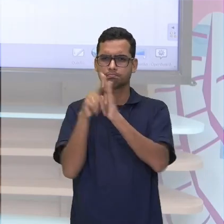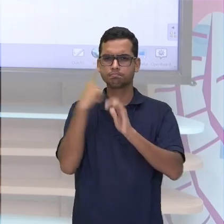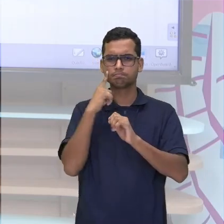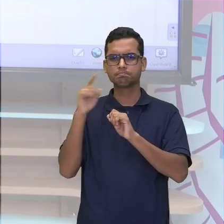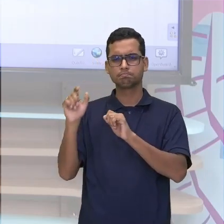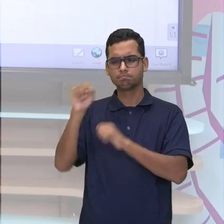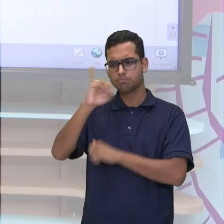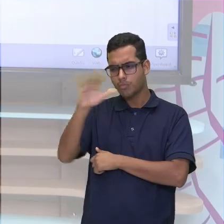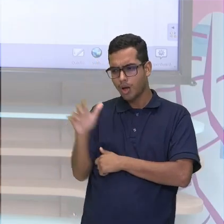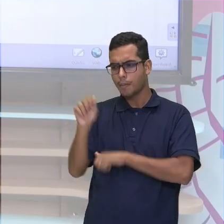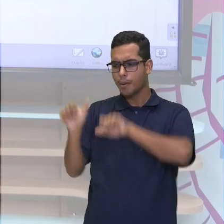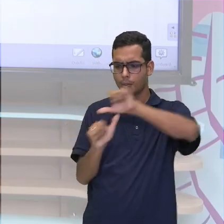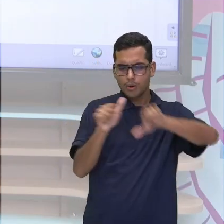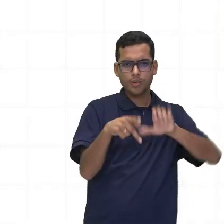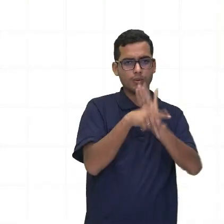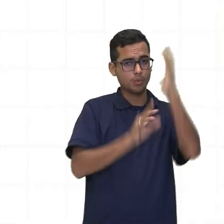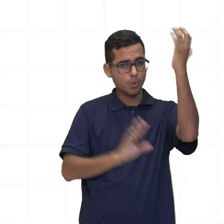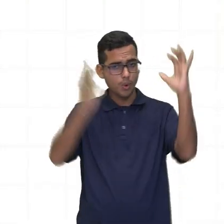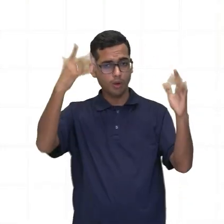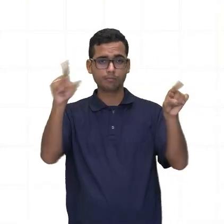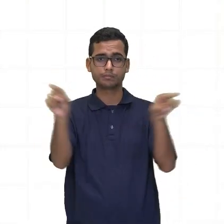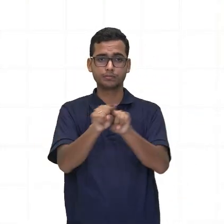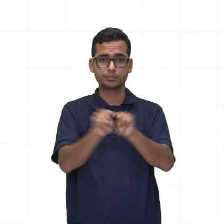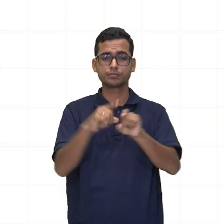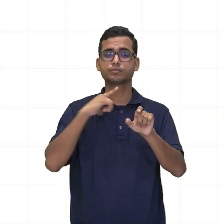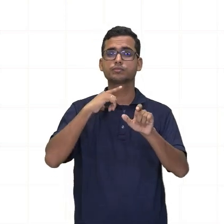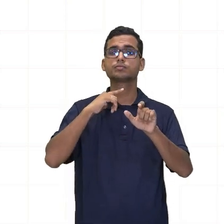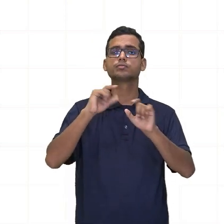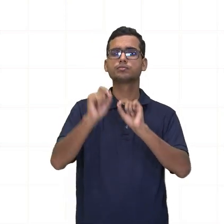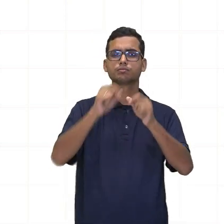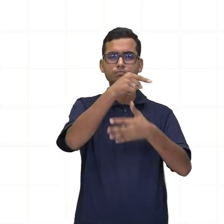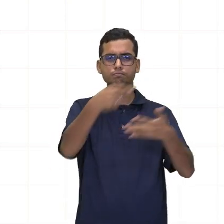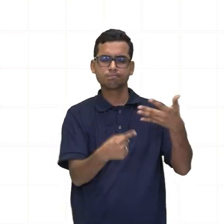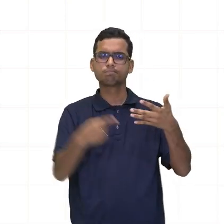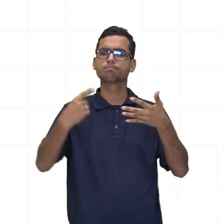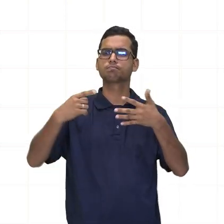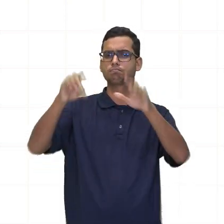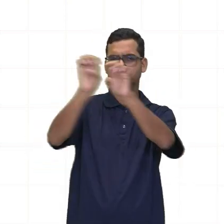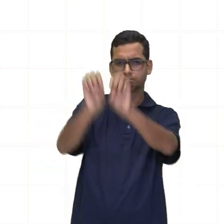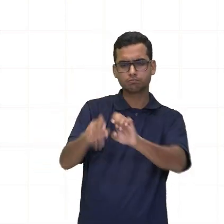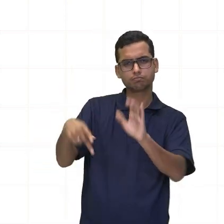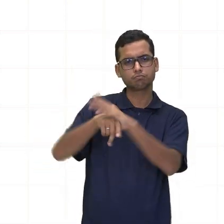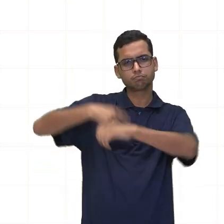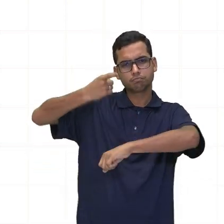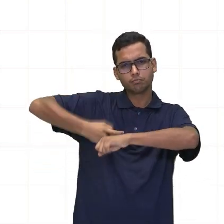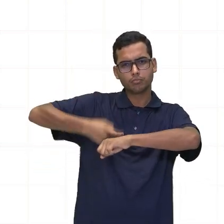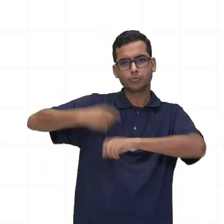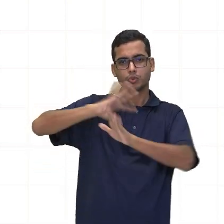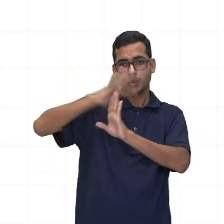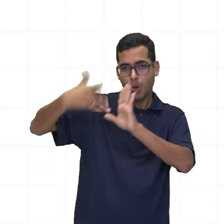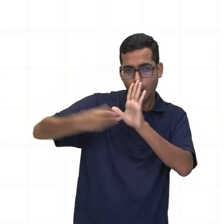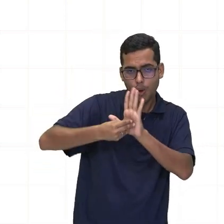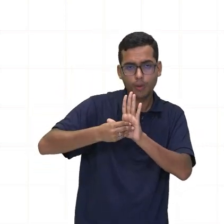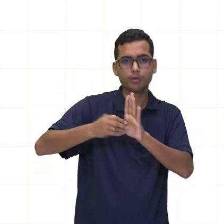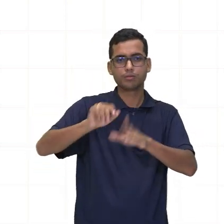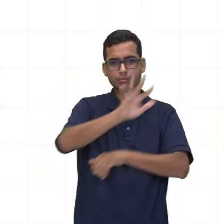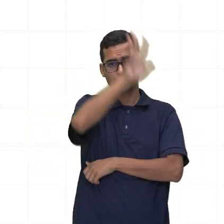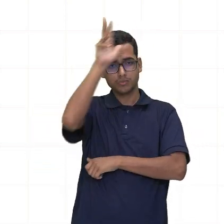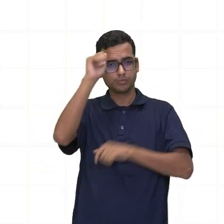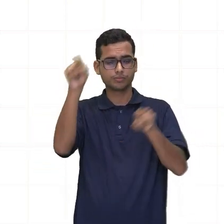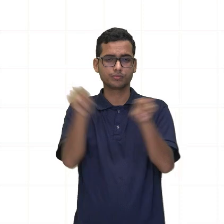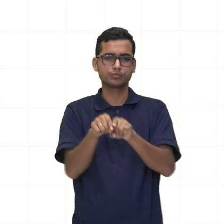agora para os aspectos físicos da Amazônia e do Amazonas, falando um pouco sobre a vegetação e o